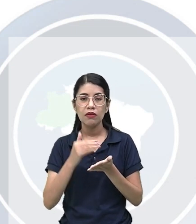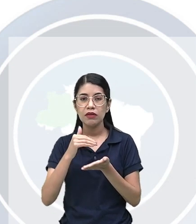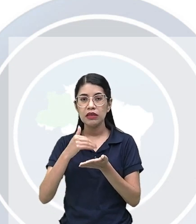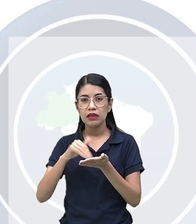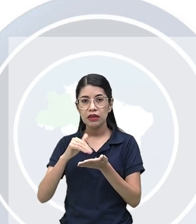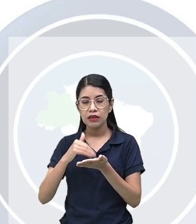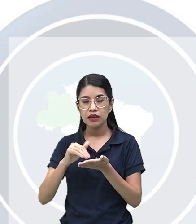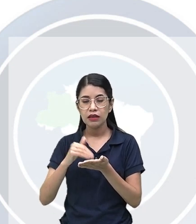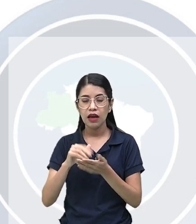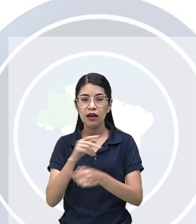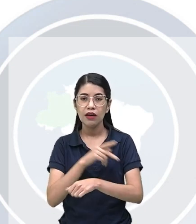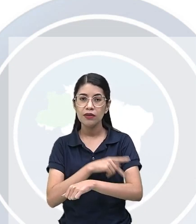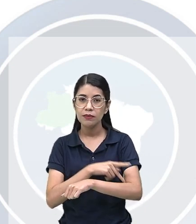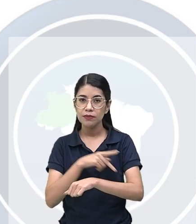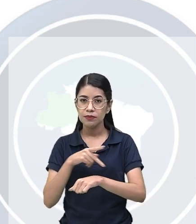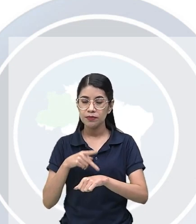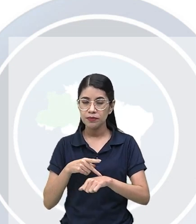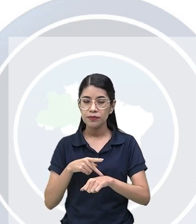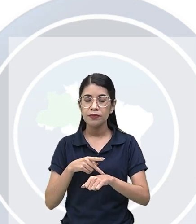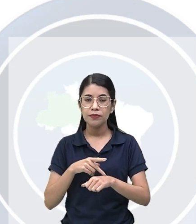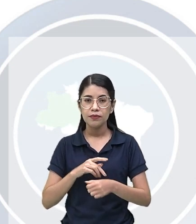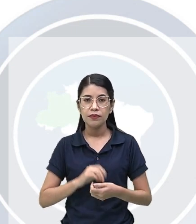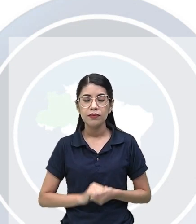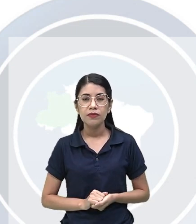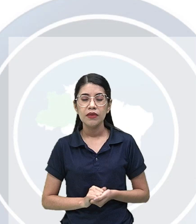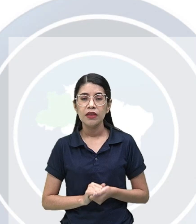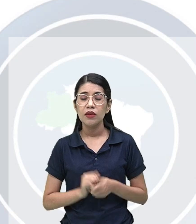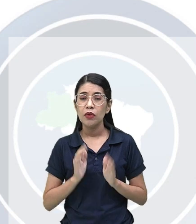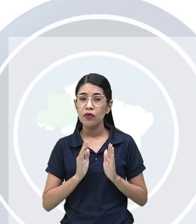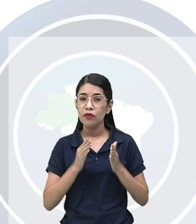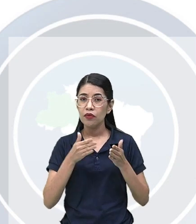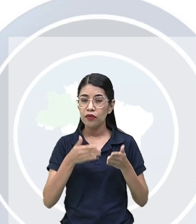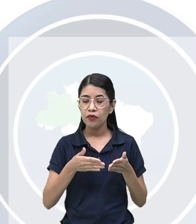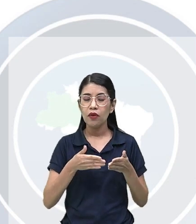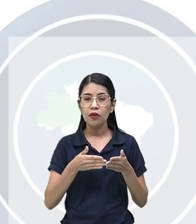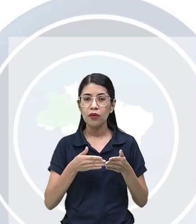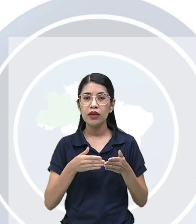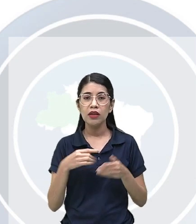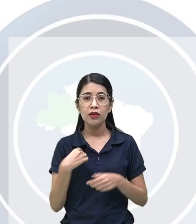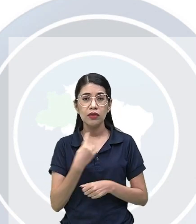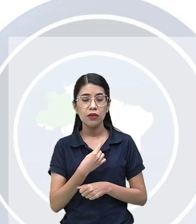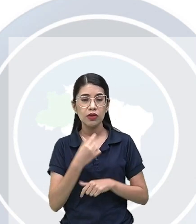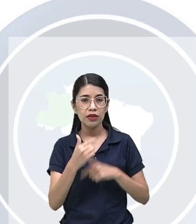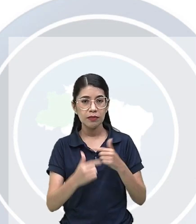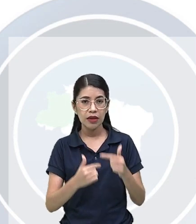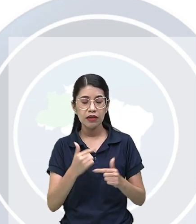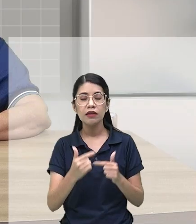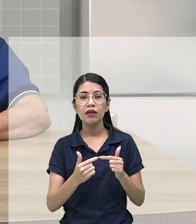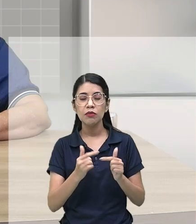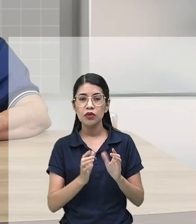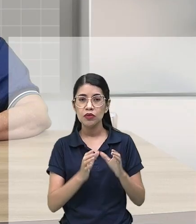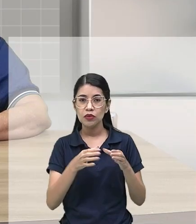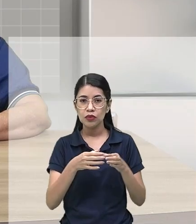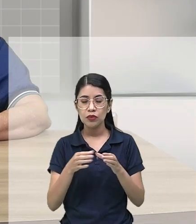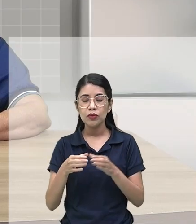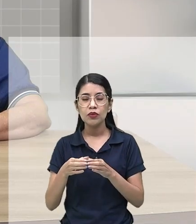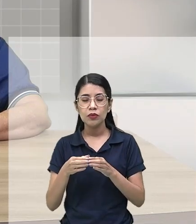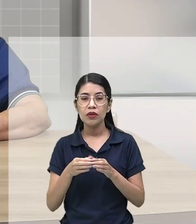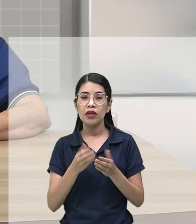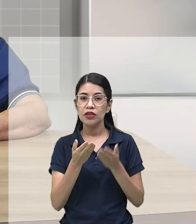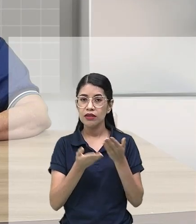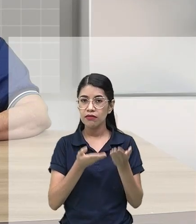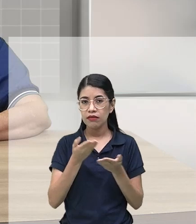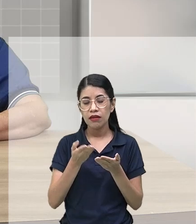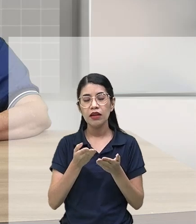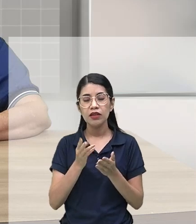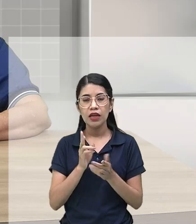escolares, pedagogos das escolas. Então, esse é o público com os quais nós trabalhamos, os quais nós estamos atendendo, né,